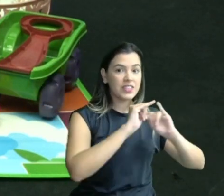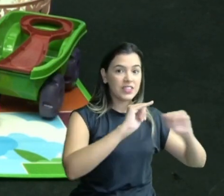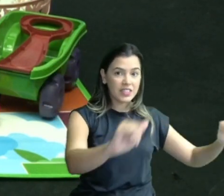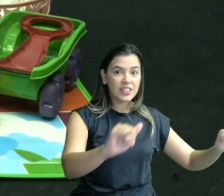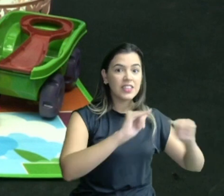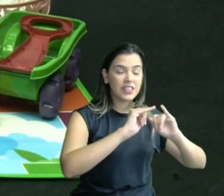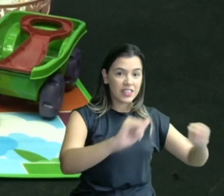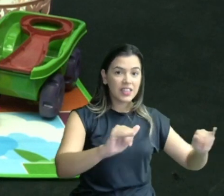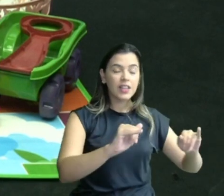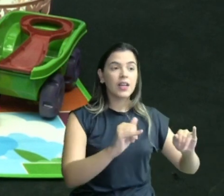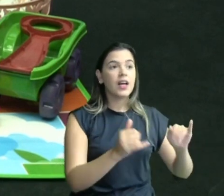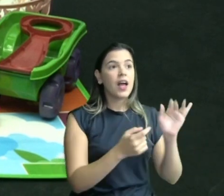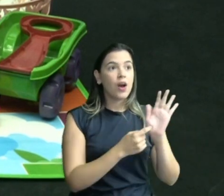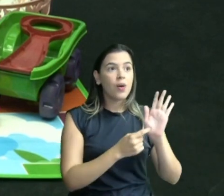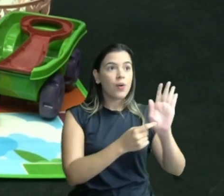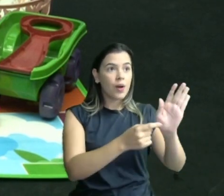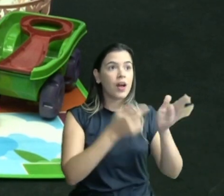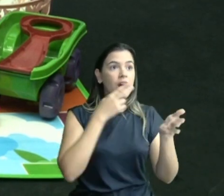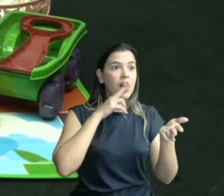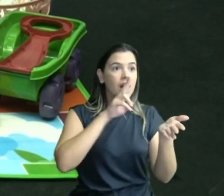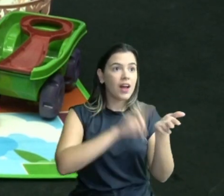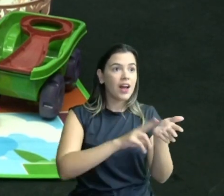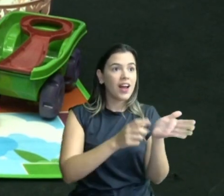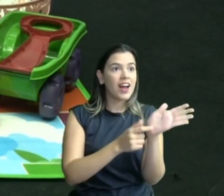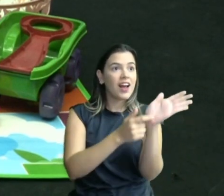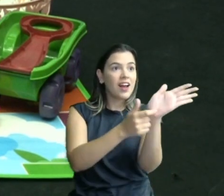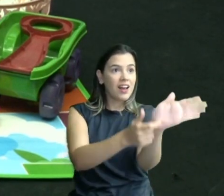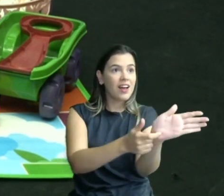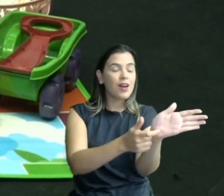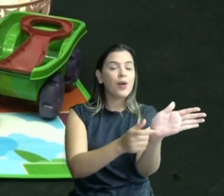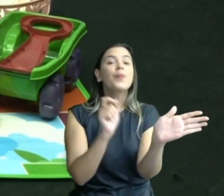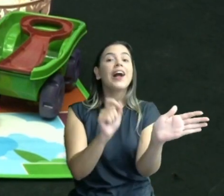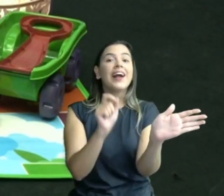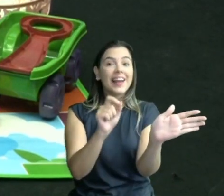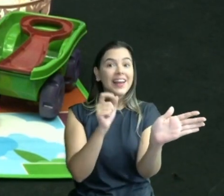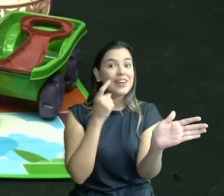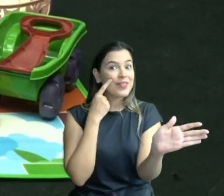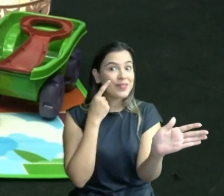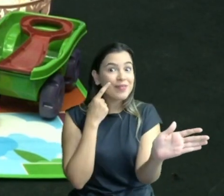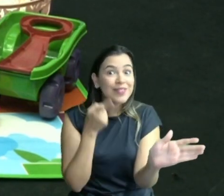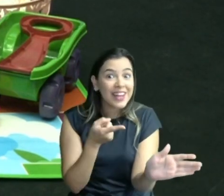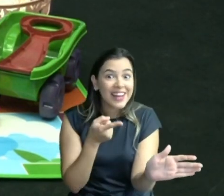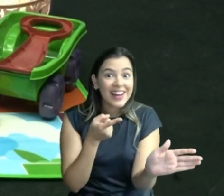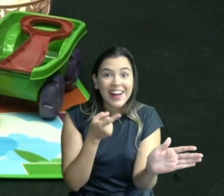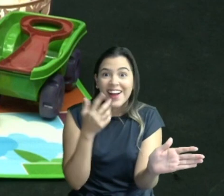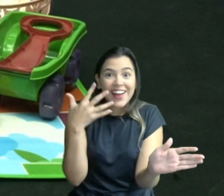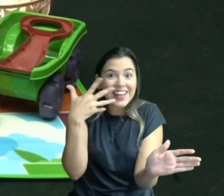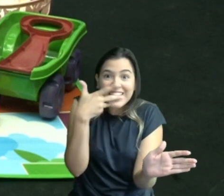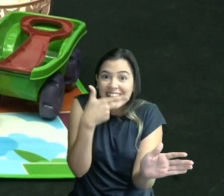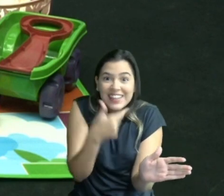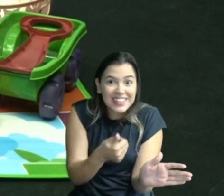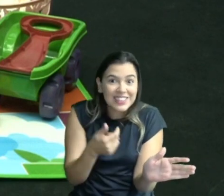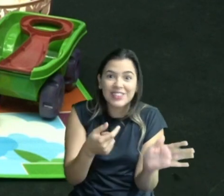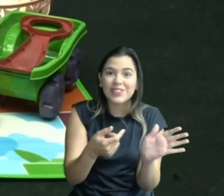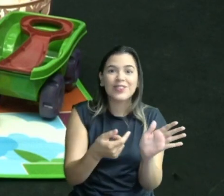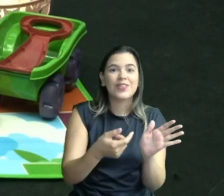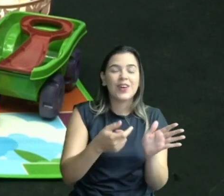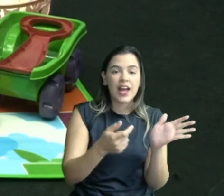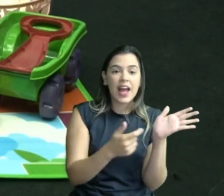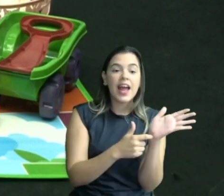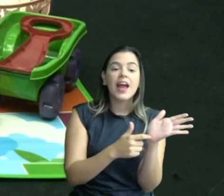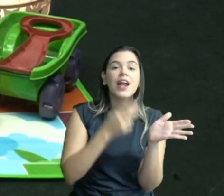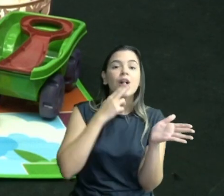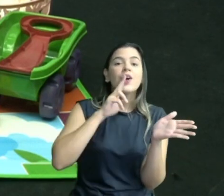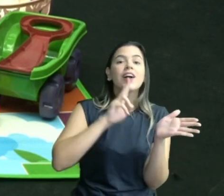trazendo um um cartão postal parar advinha Olha só que lindo envelope era um